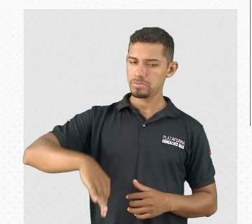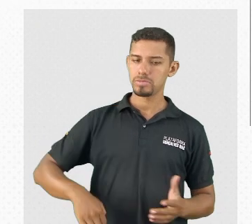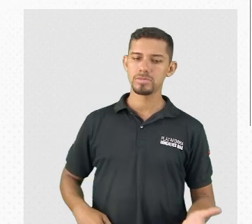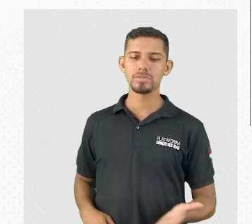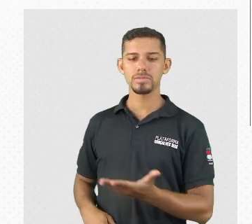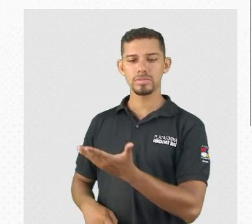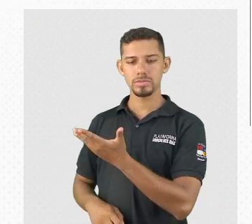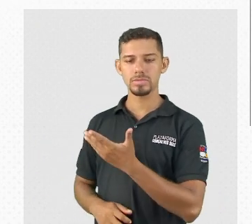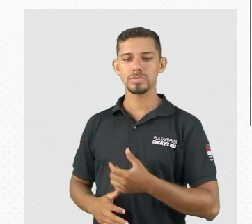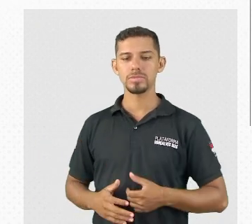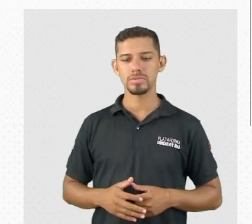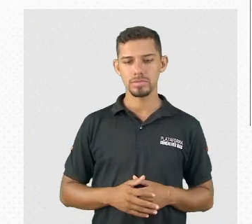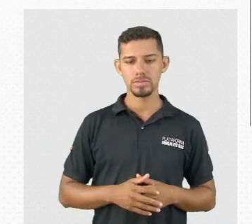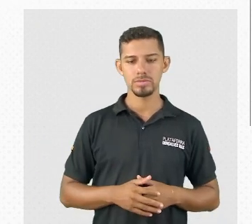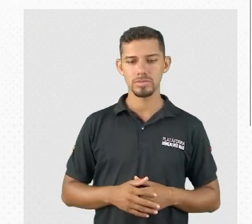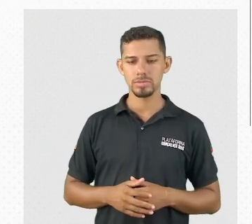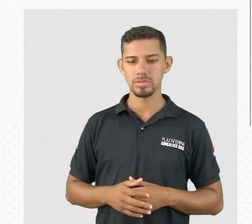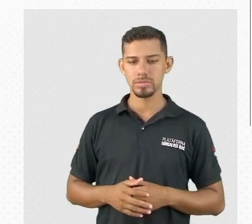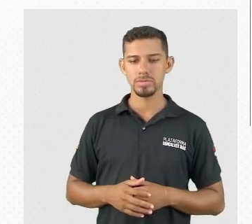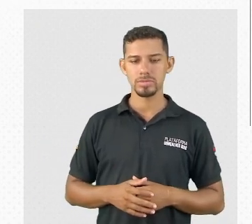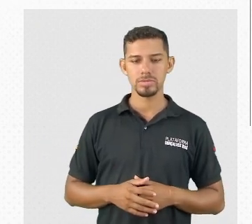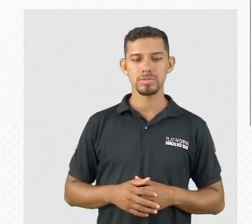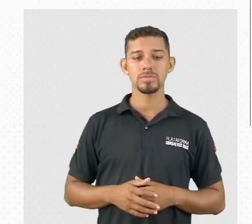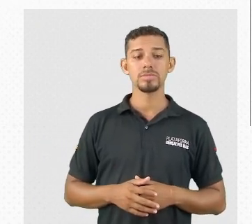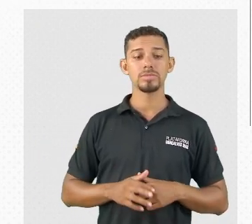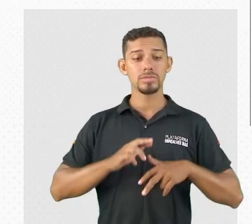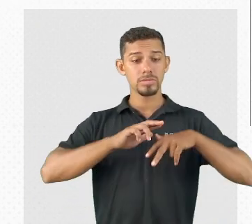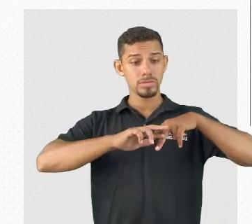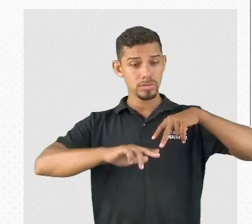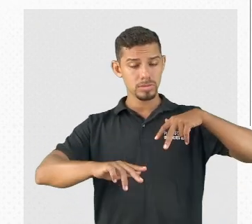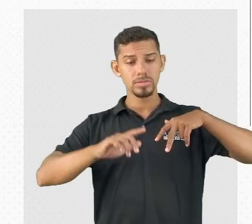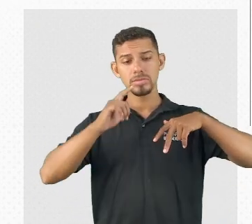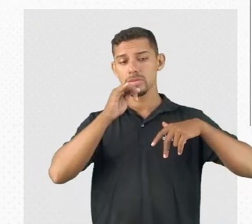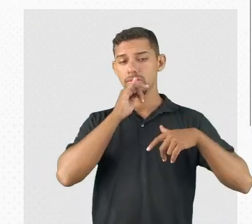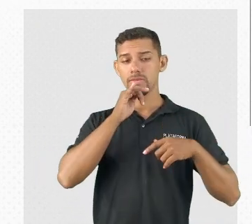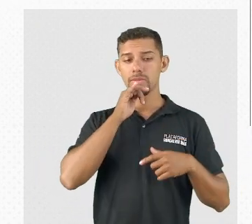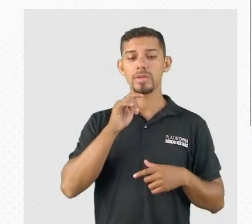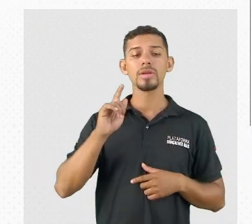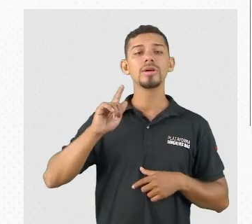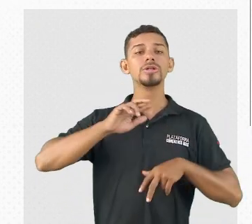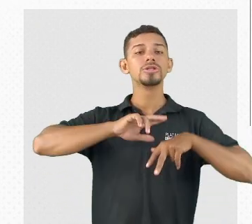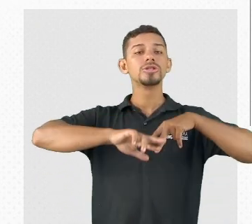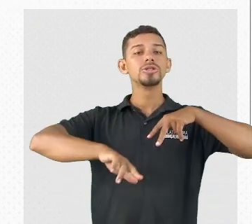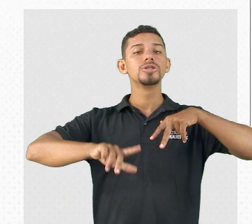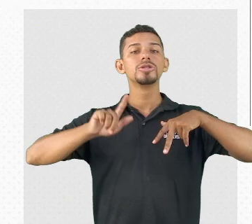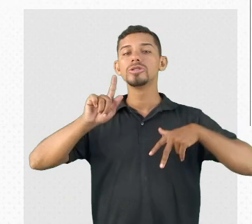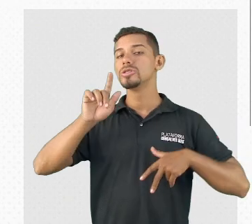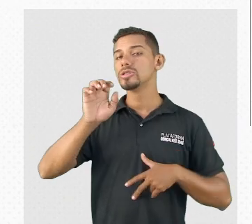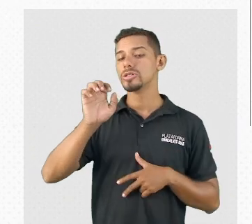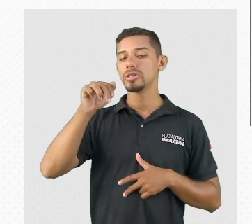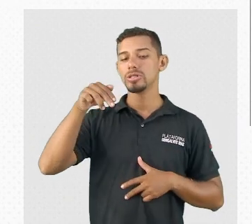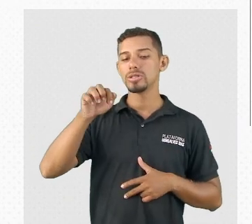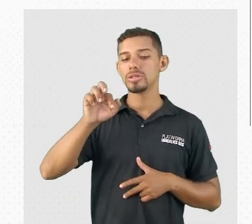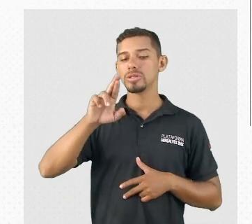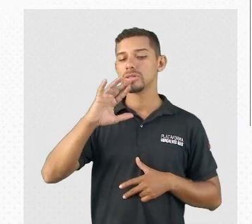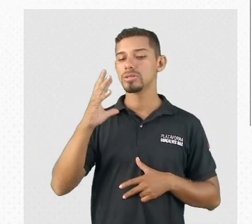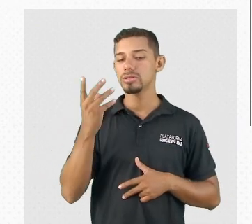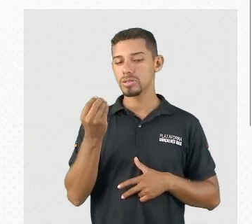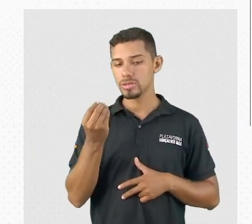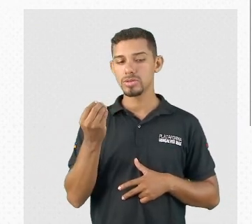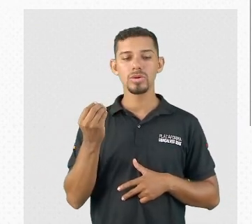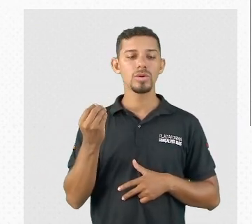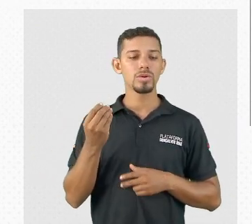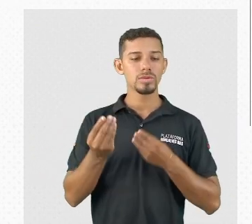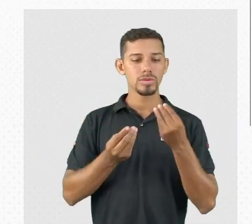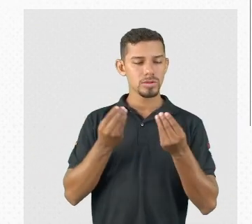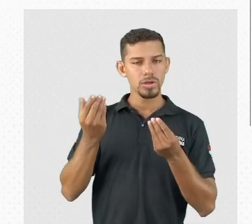ó, políticas afirmativas de gênero. Lembrando o que é gênero? Gênero é a forma como a